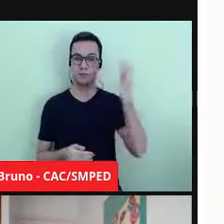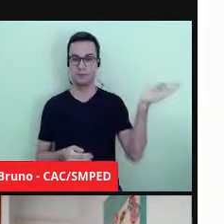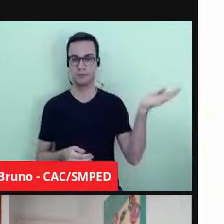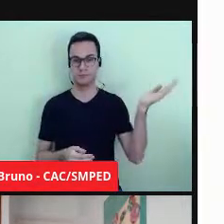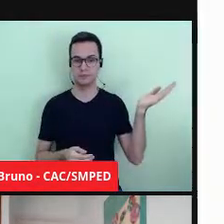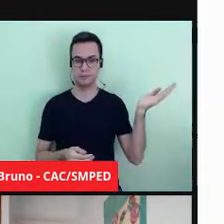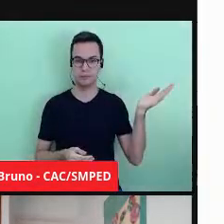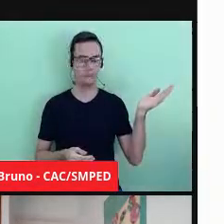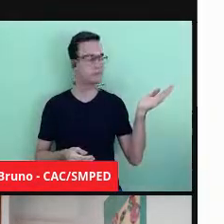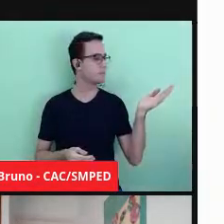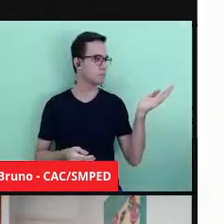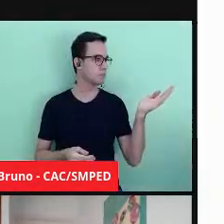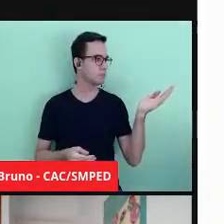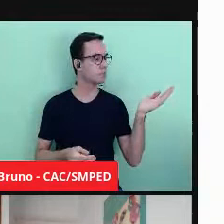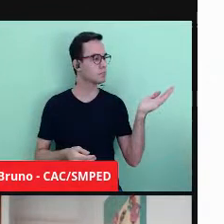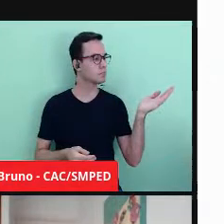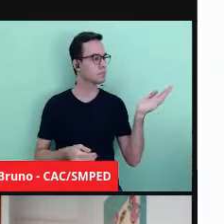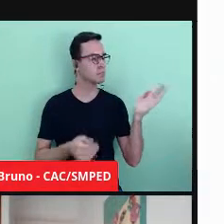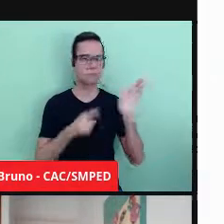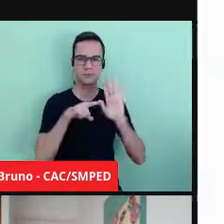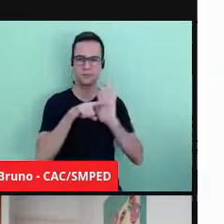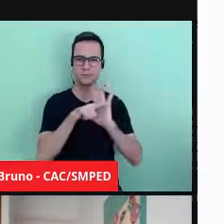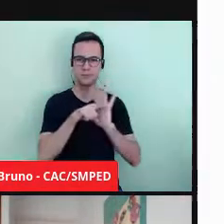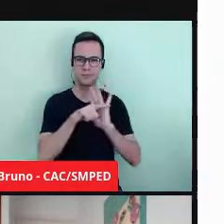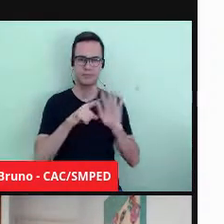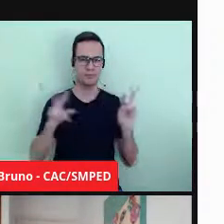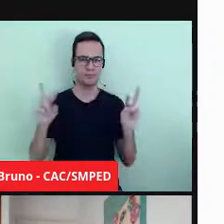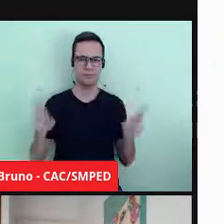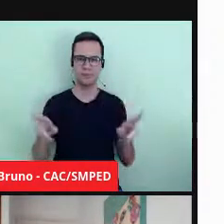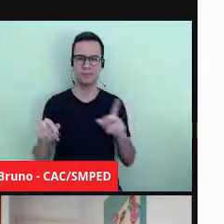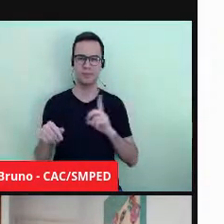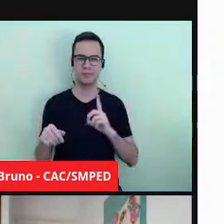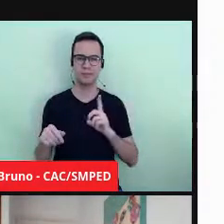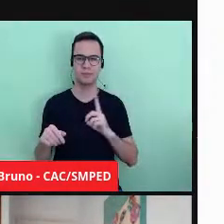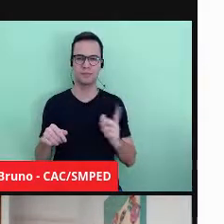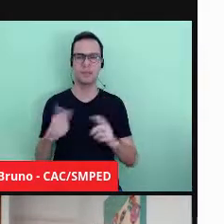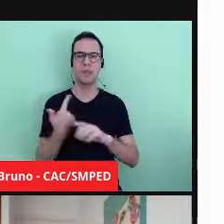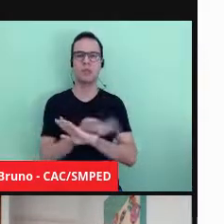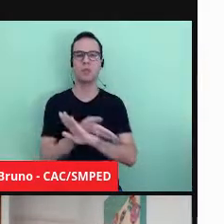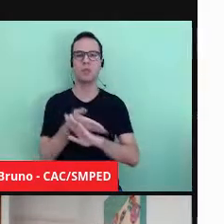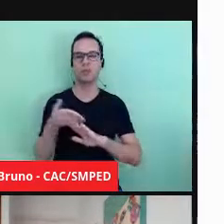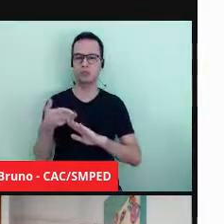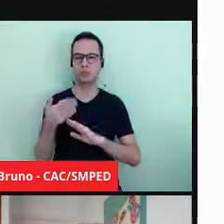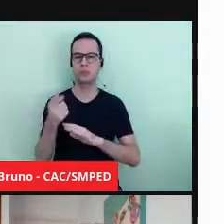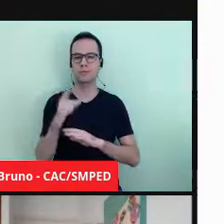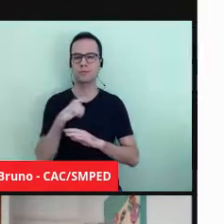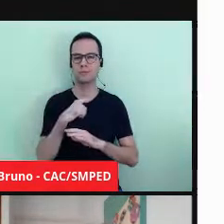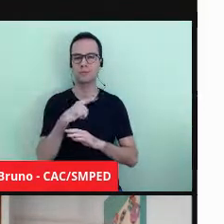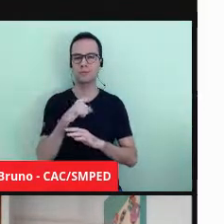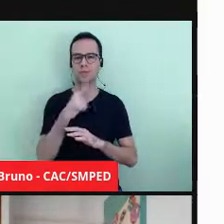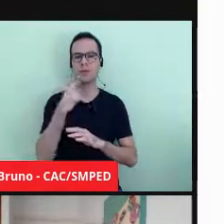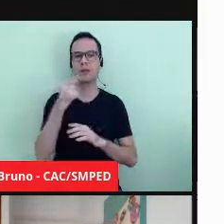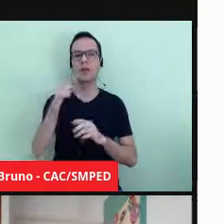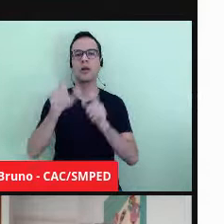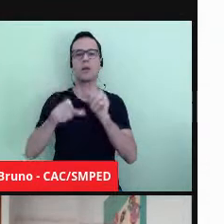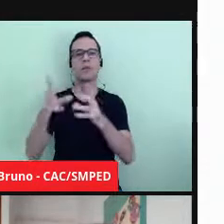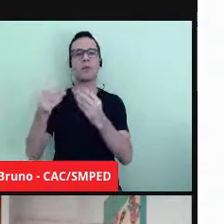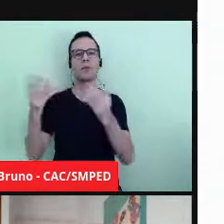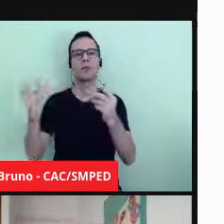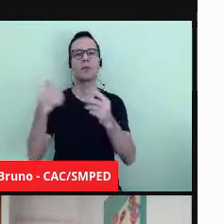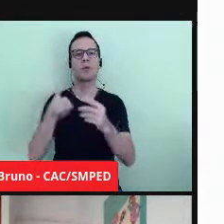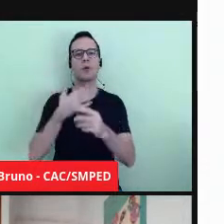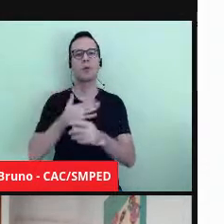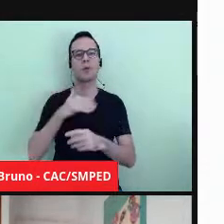mesma pesquisa de hábitos culturais dos paulistas, tem aqui um título, né, que é o interesse pela maioria das atividades cresce